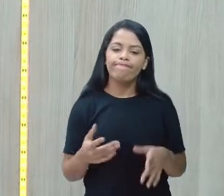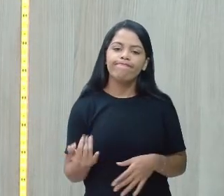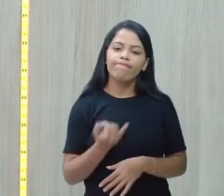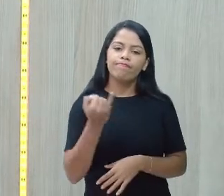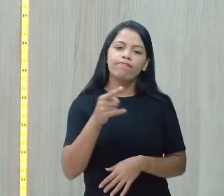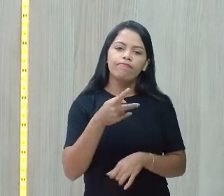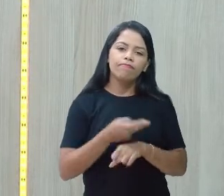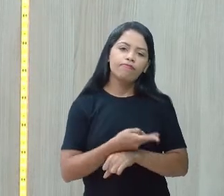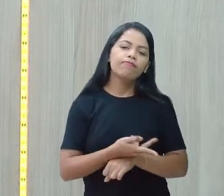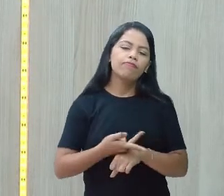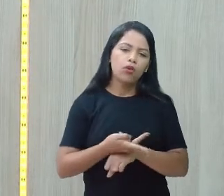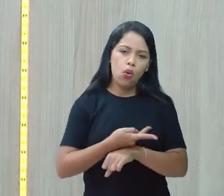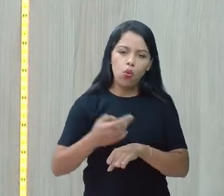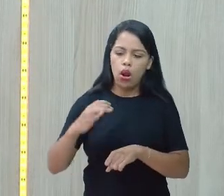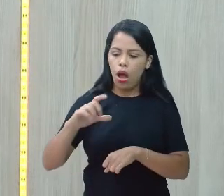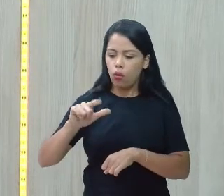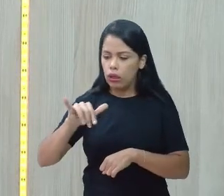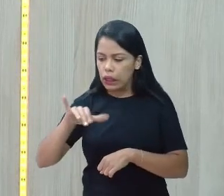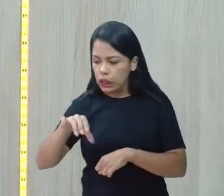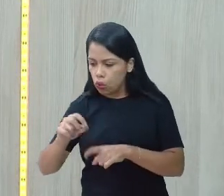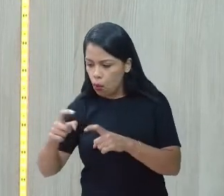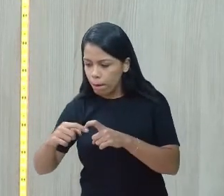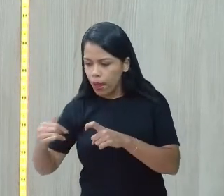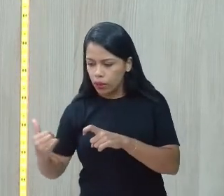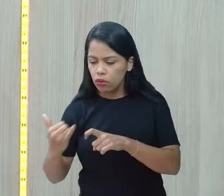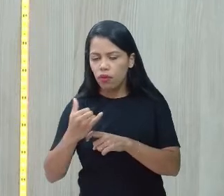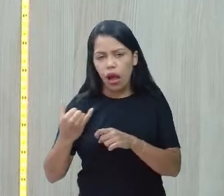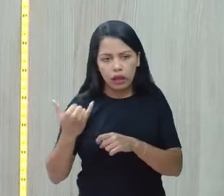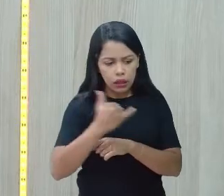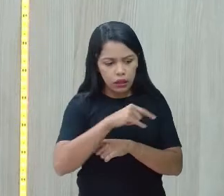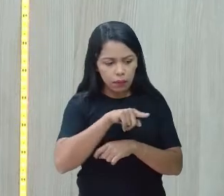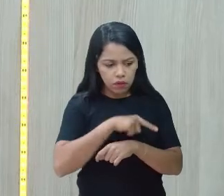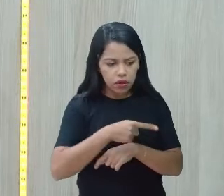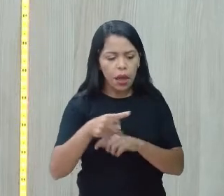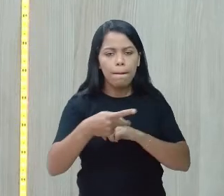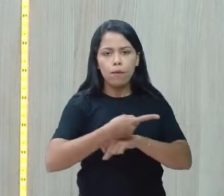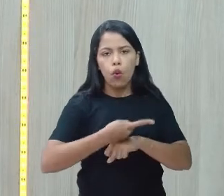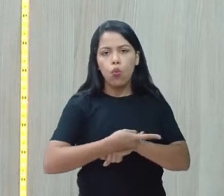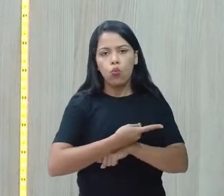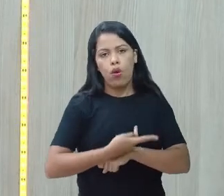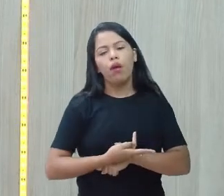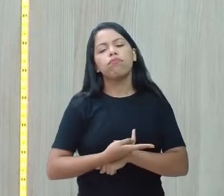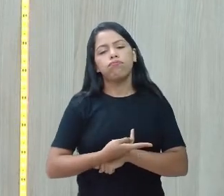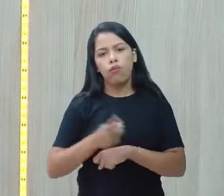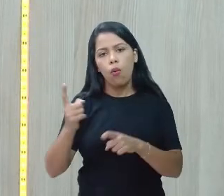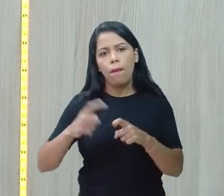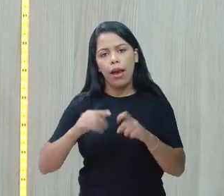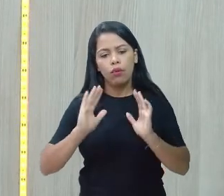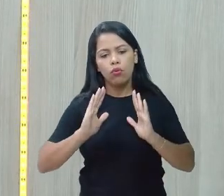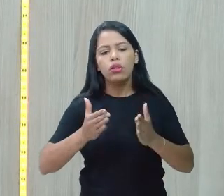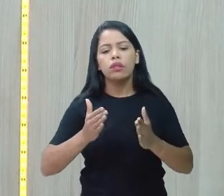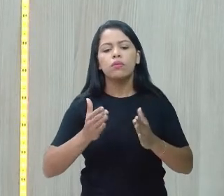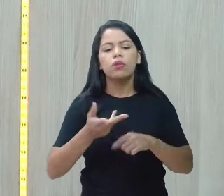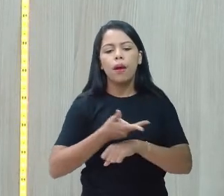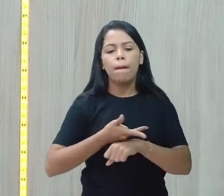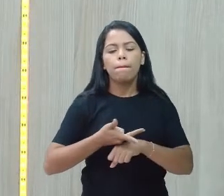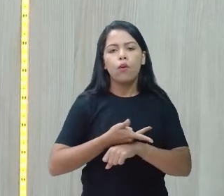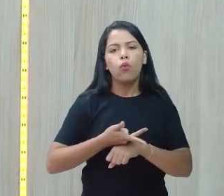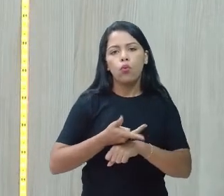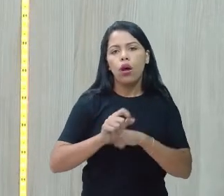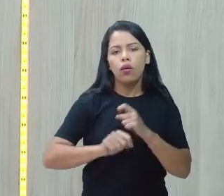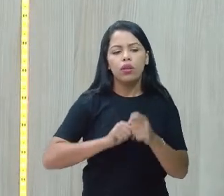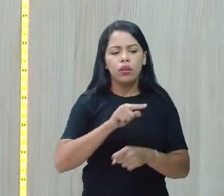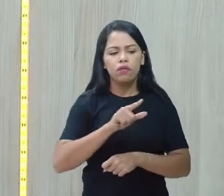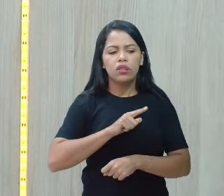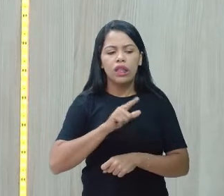ele vai encaminhar, se você estiver já com algum sintoma, vai encaminhar para um médico específico que vai pesquisar realmente o que você tem.